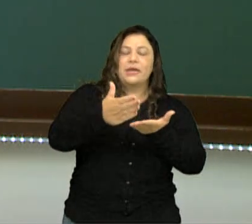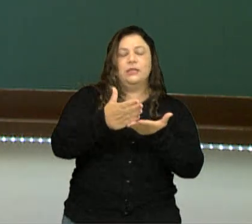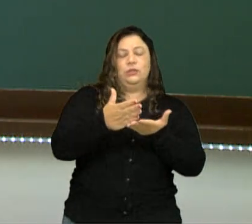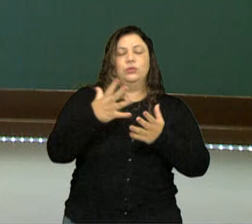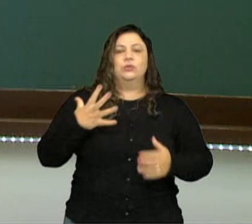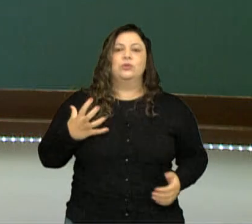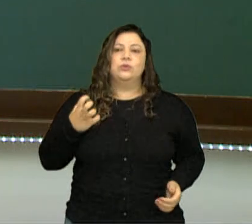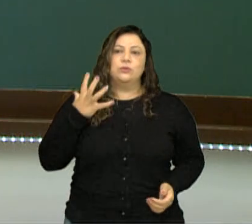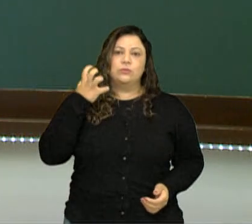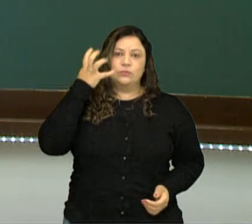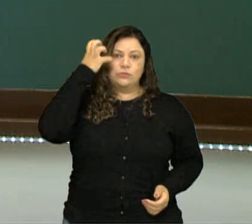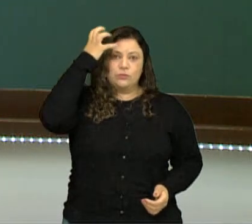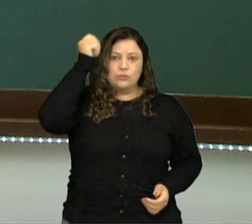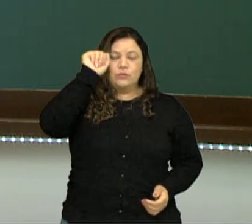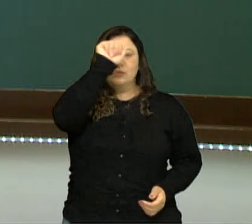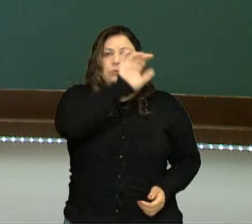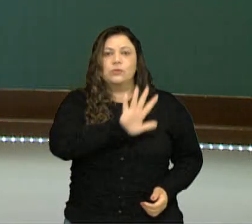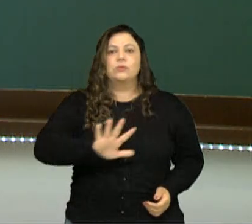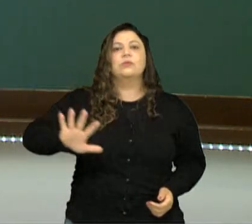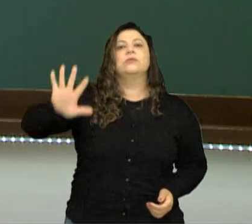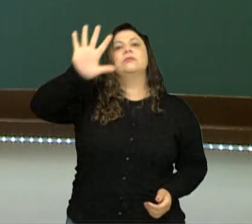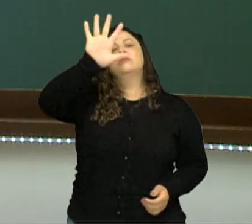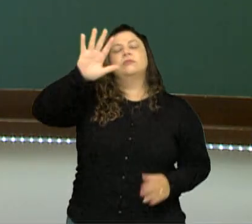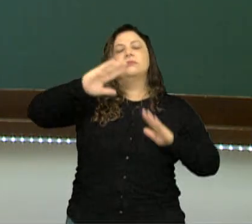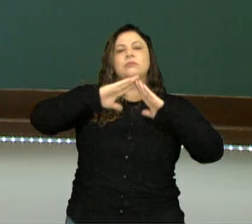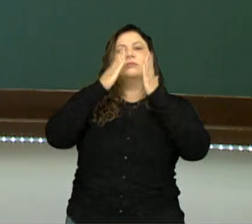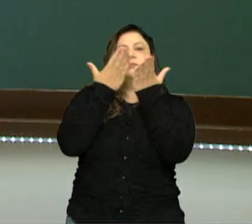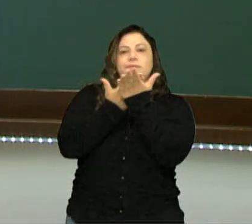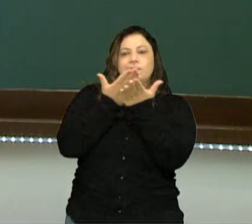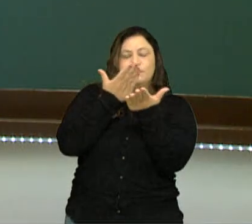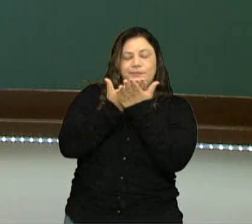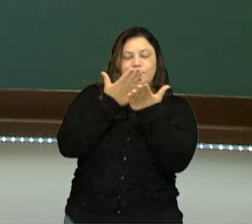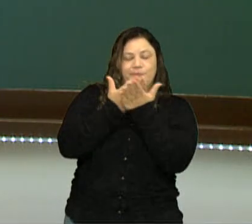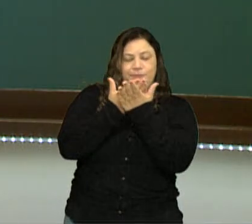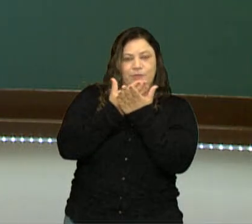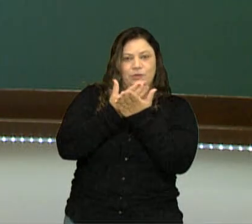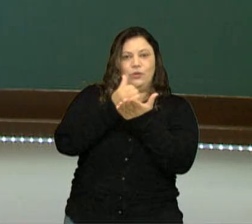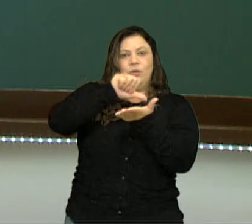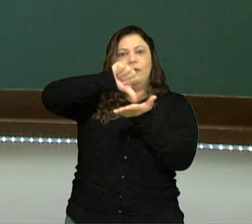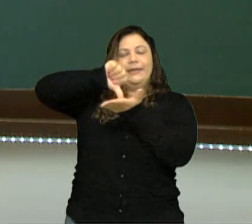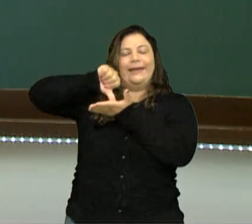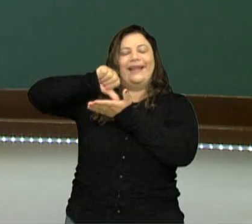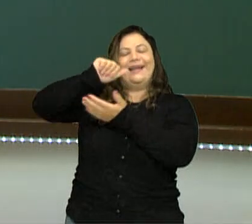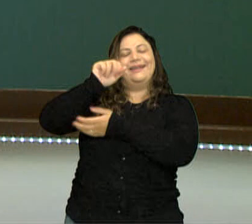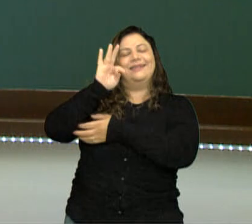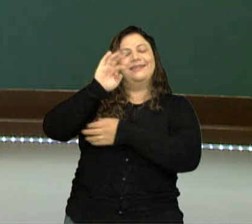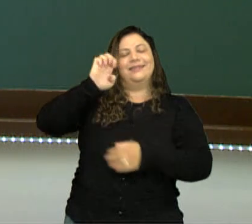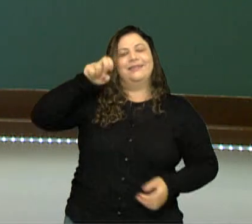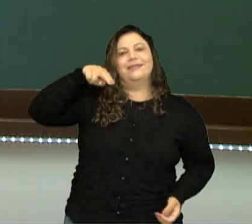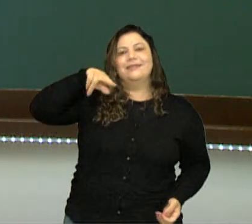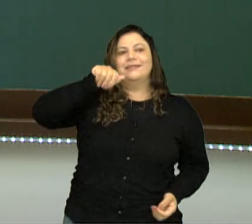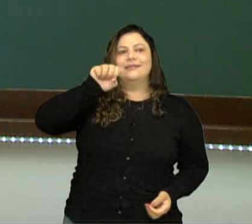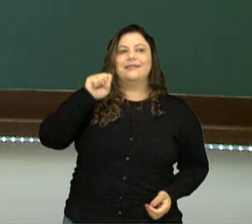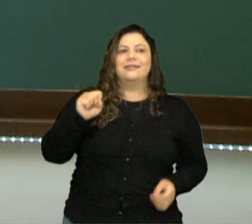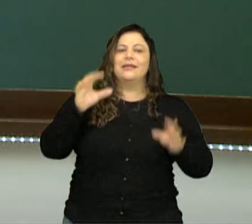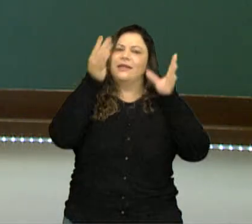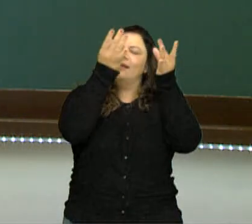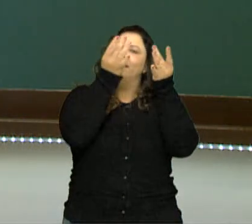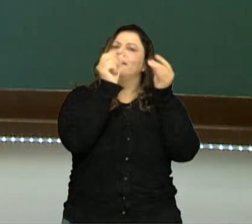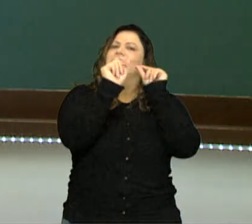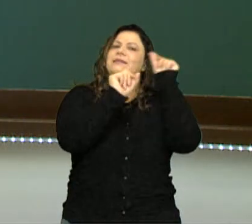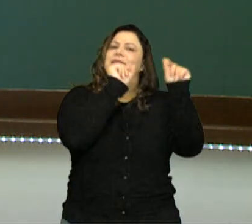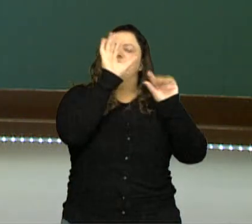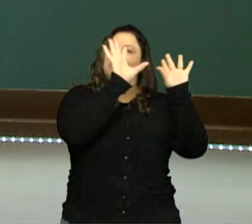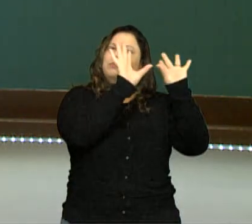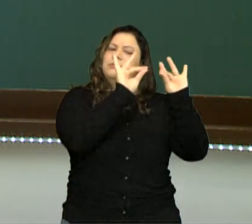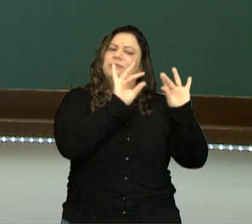Spinoza. Essa imagem, a Escola de Atenas, nós temos aqui um detalhe, né, da parte central desse afresco que está no Museu